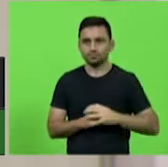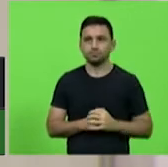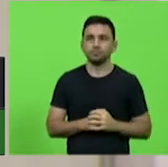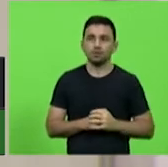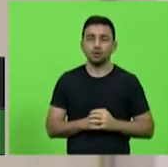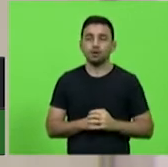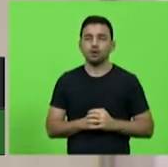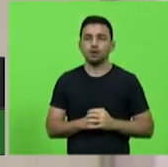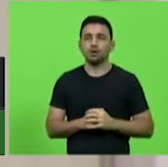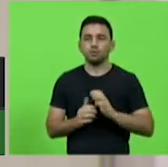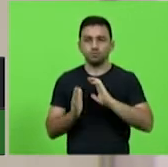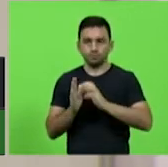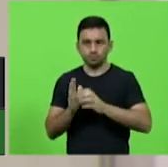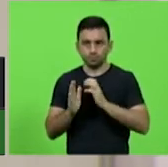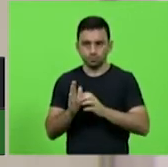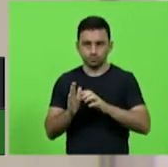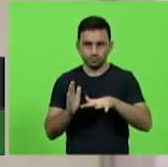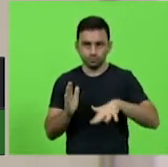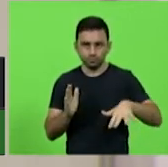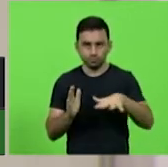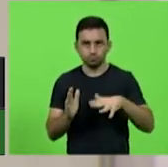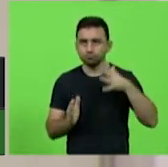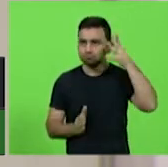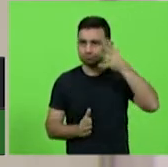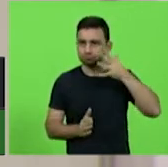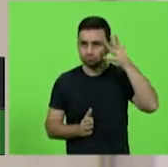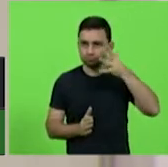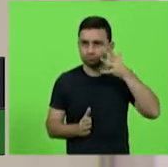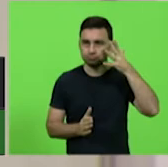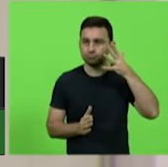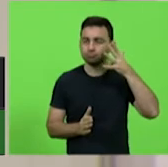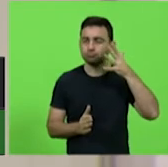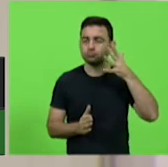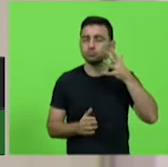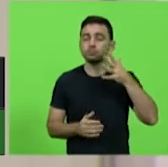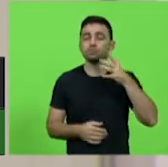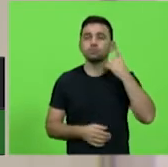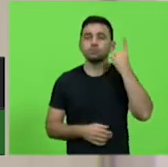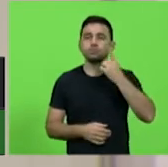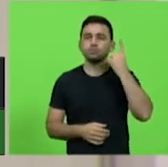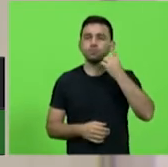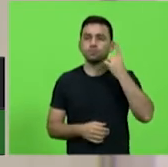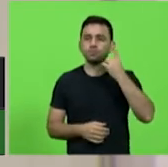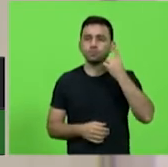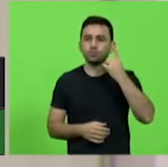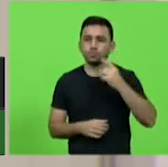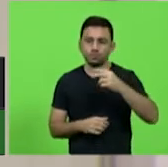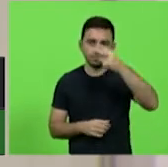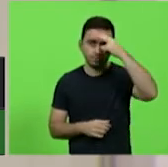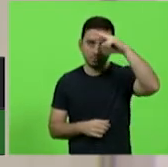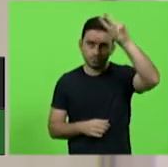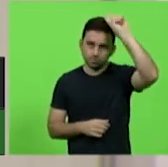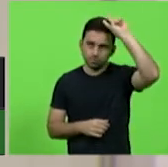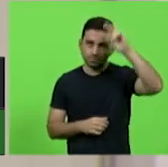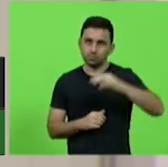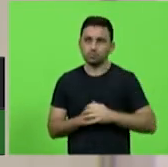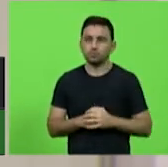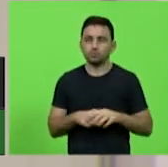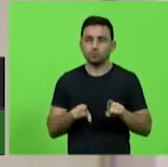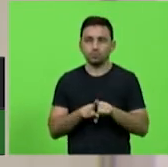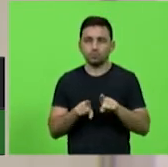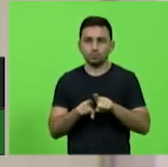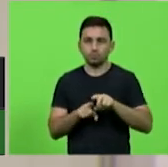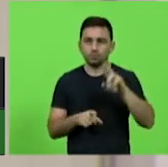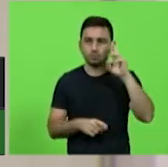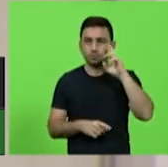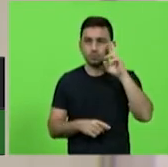Nesse horário destinado aos partidos políticos, fizeram uso da palavra os senhores deputados Dr. Vicente Caropreso e Rodrigo Minotto,